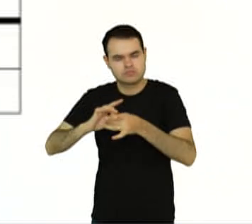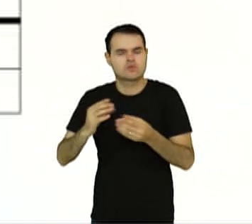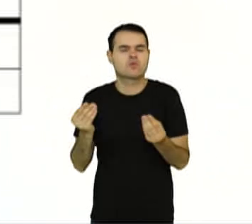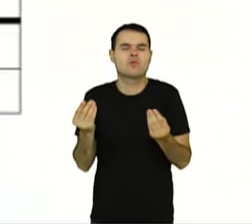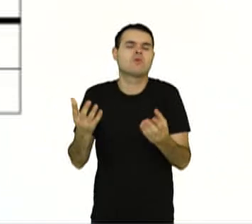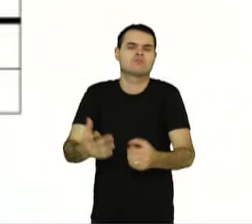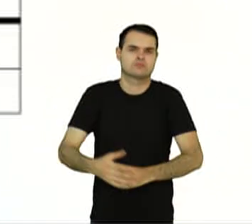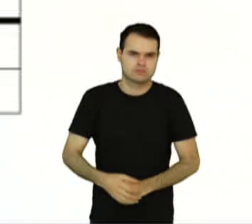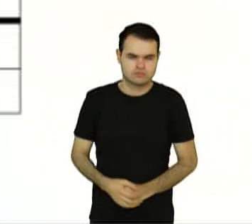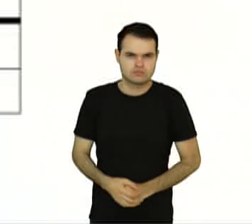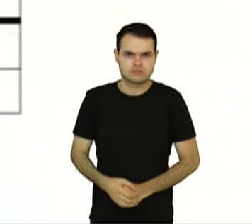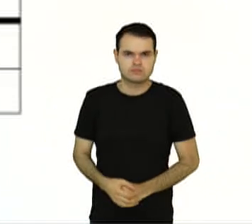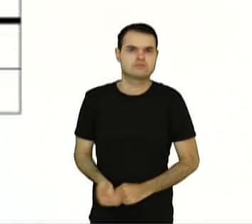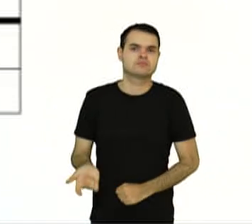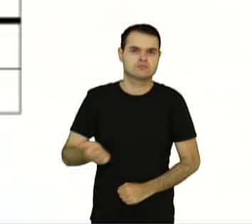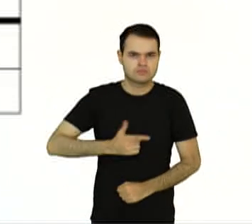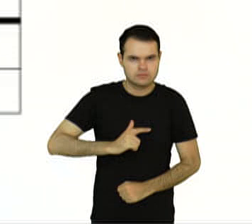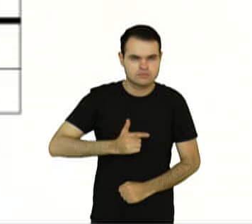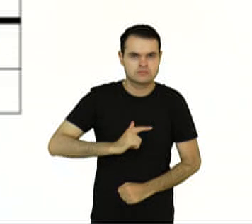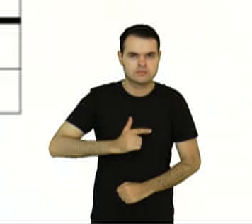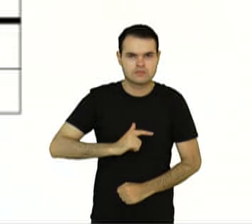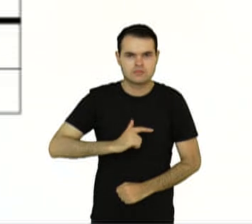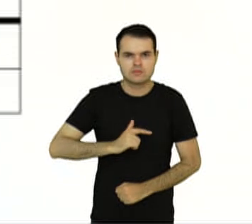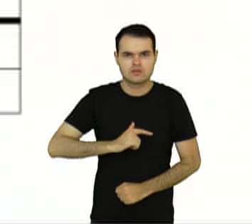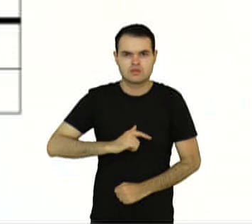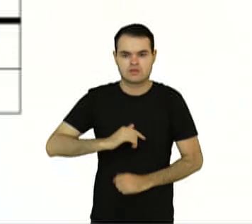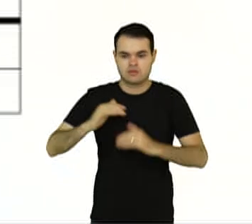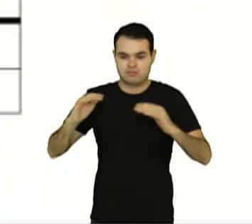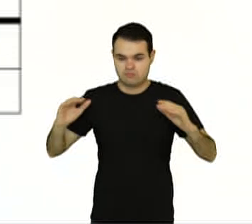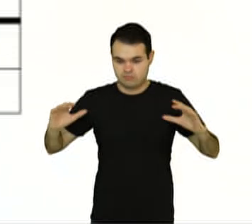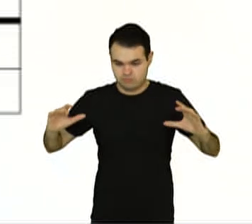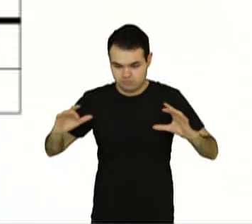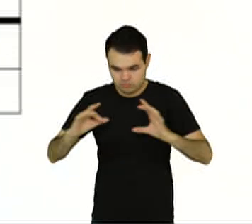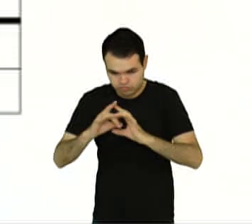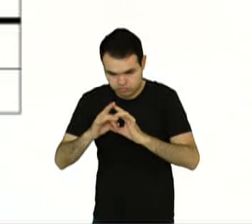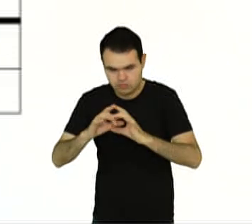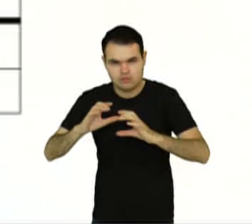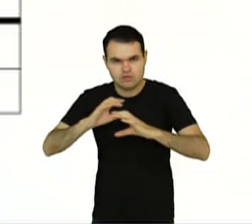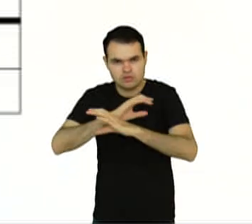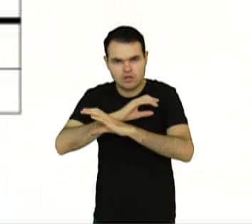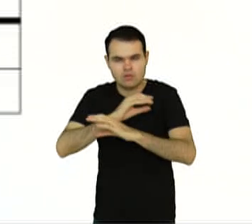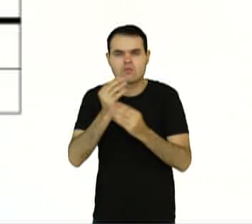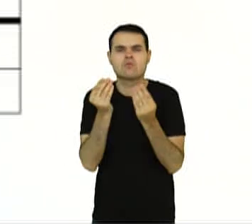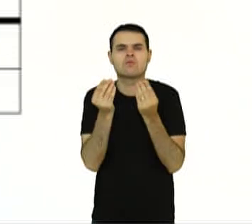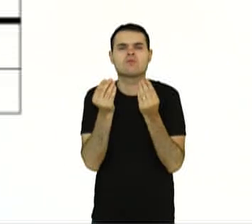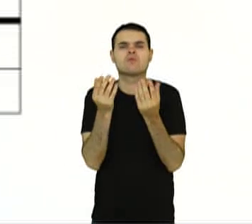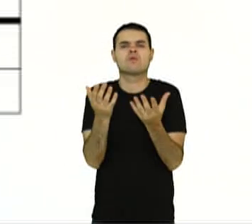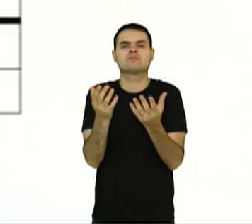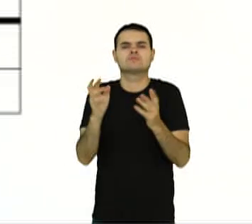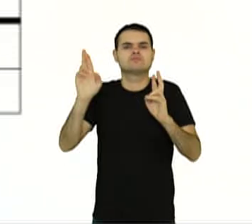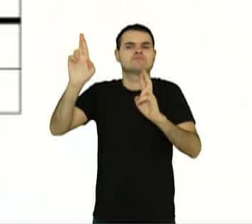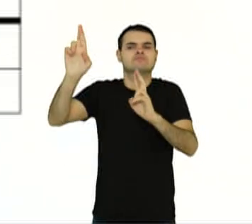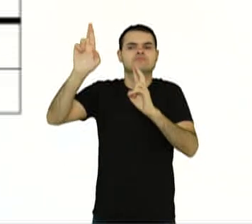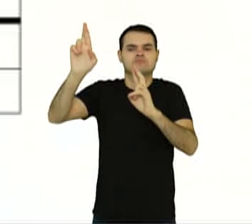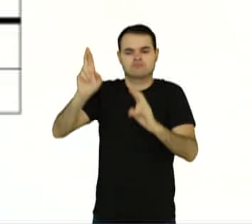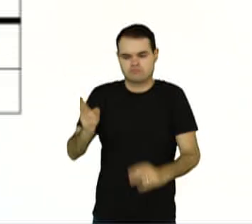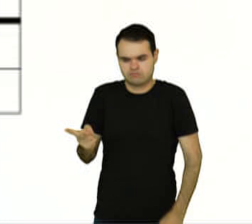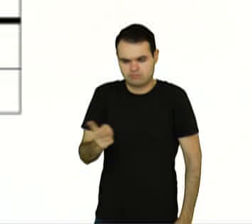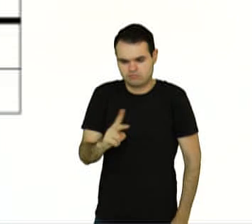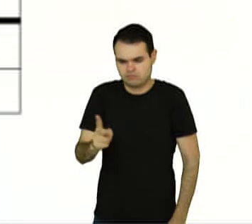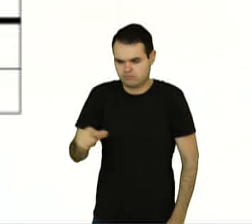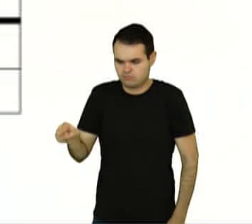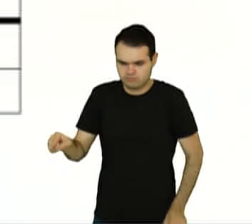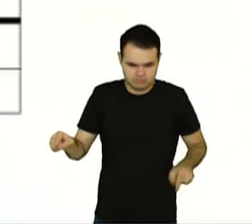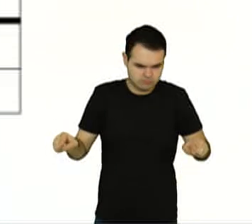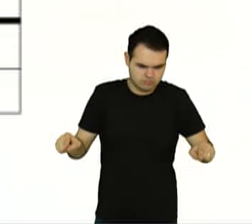No momento em que houver sobreposição total, a disposição esperada para os pontos da